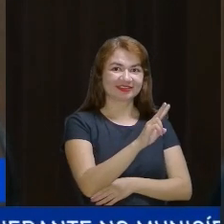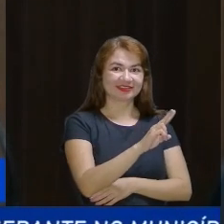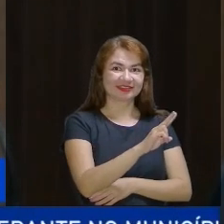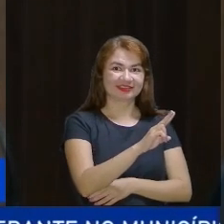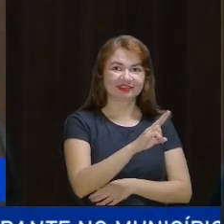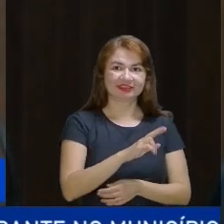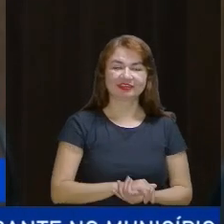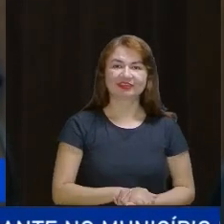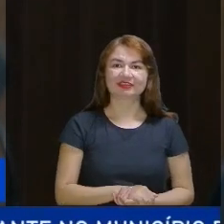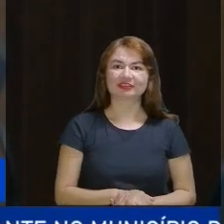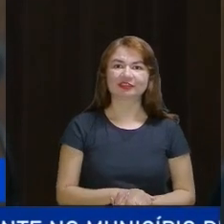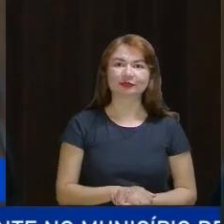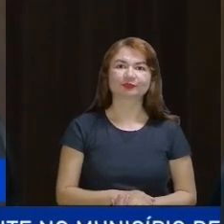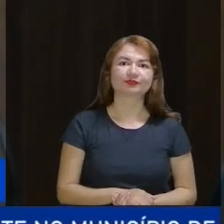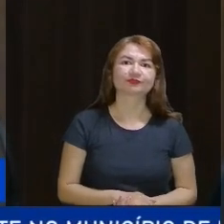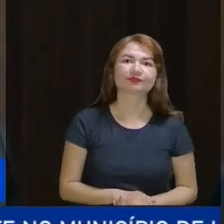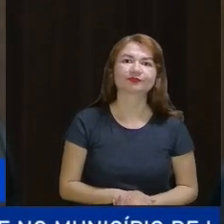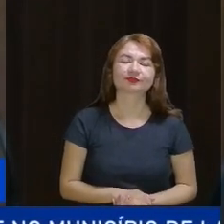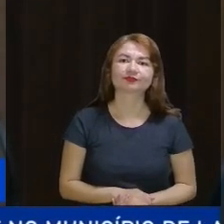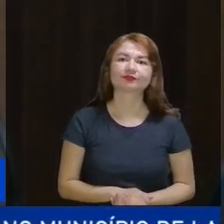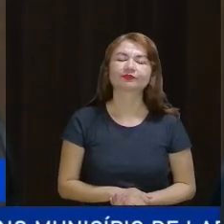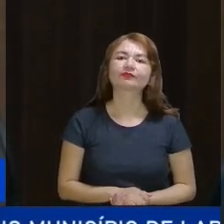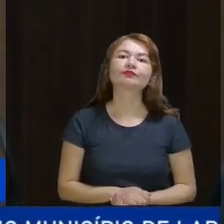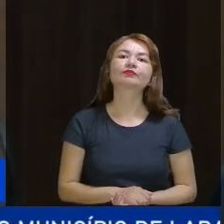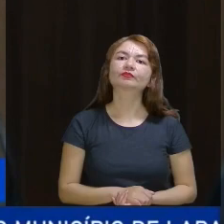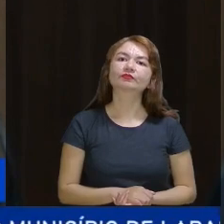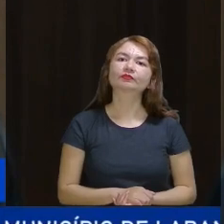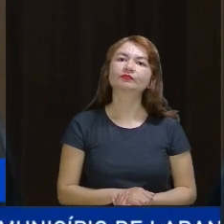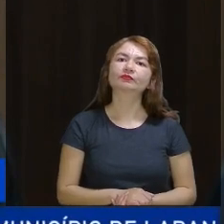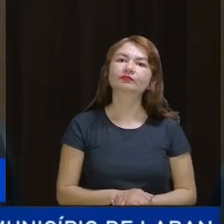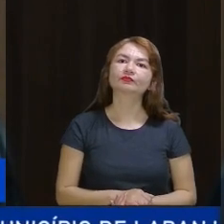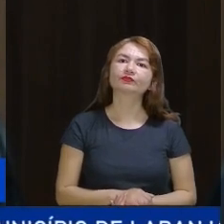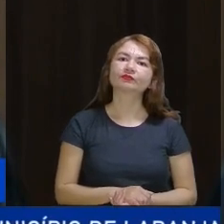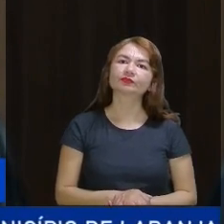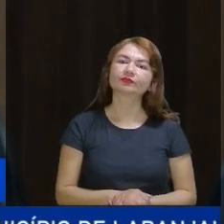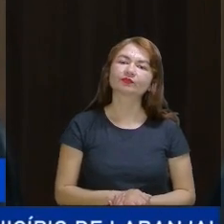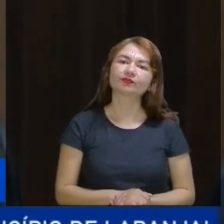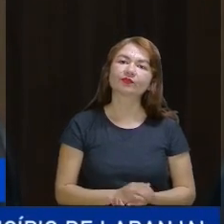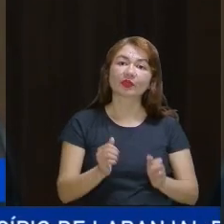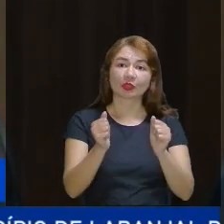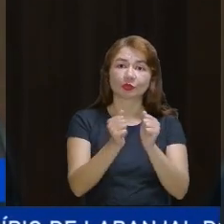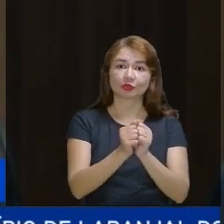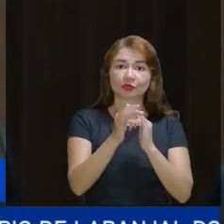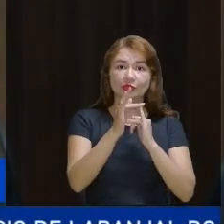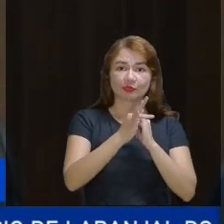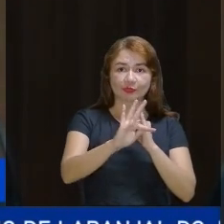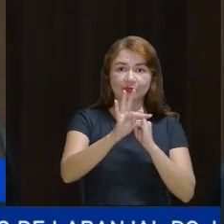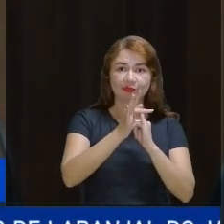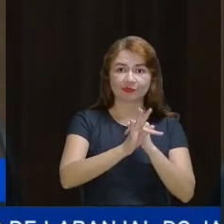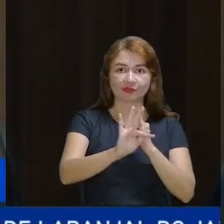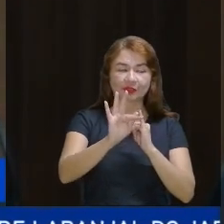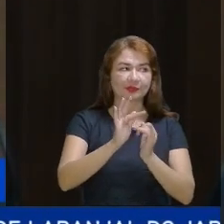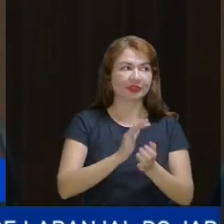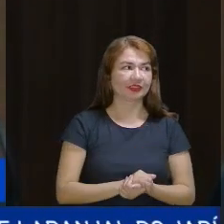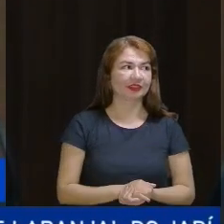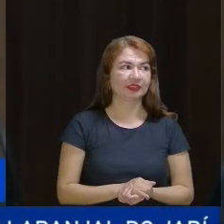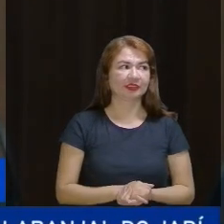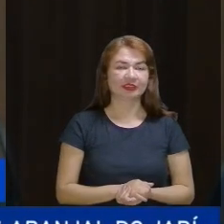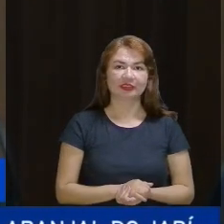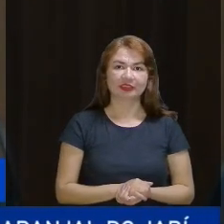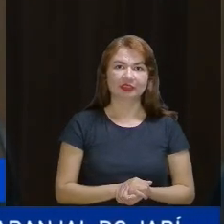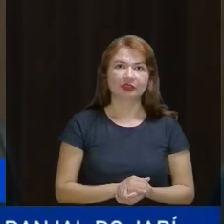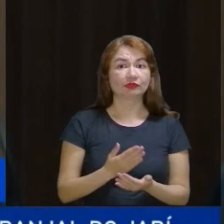O desembargador Torque fez um convênio, ele conseguiu junto ao IFAP, ao instituto que vocês